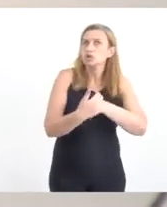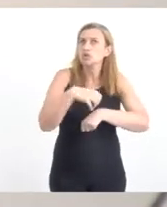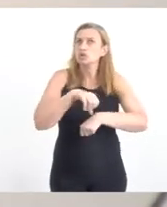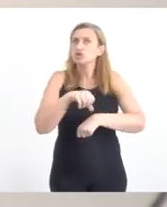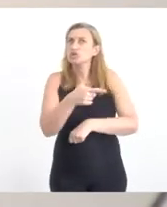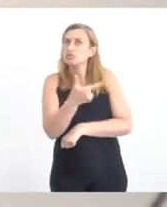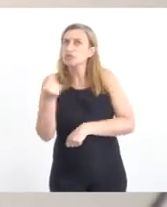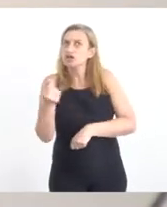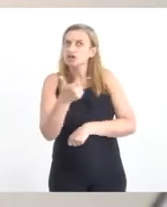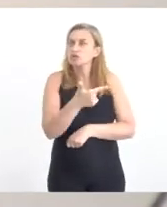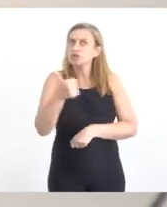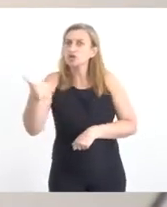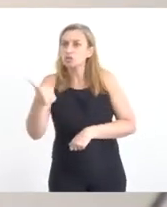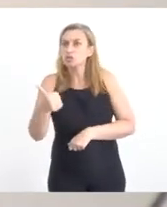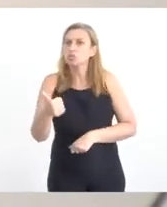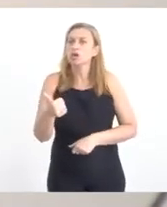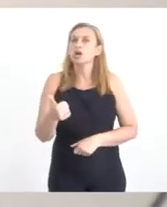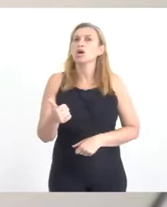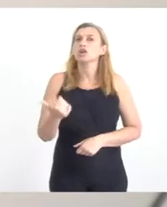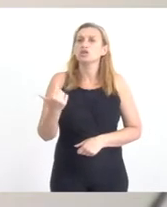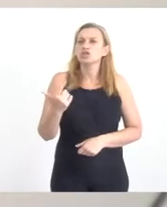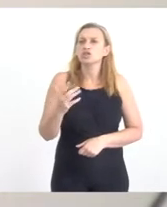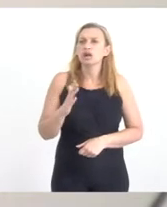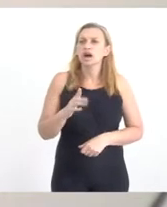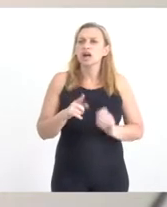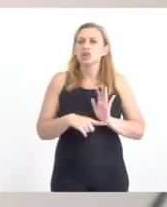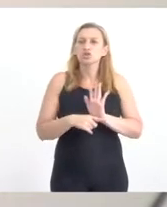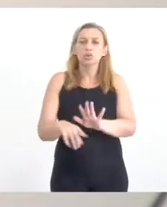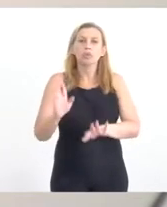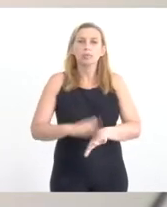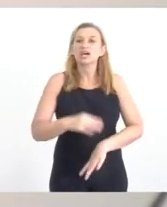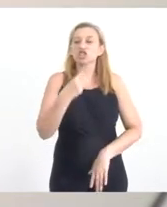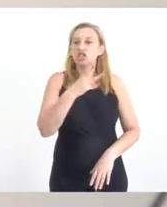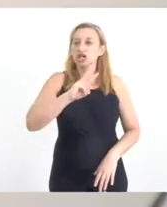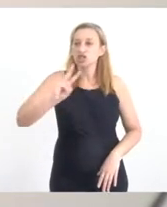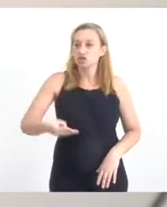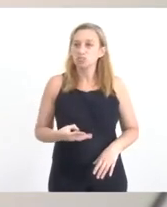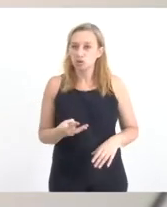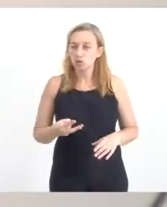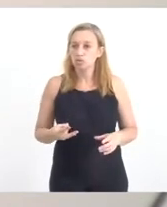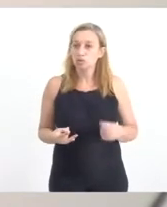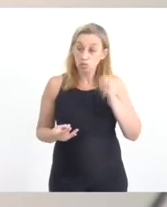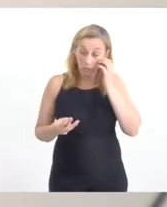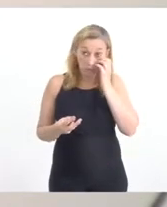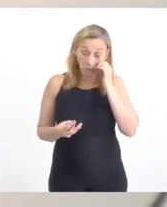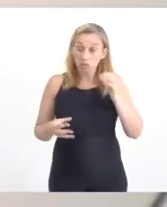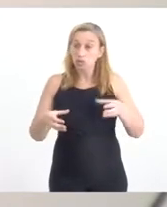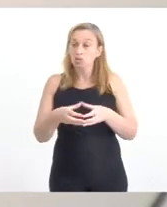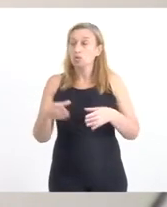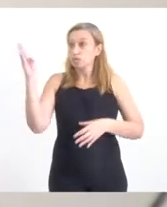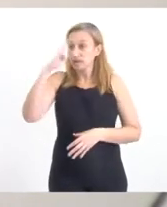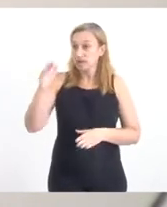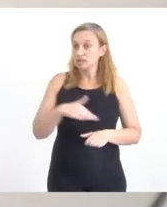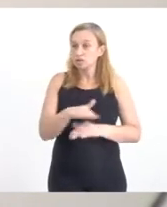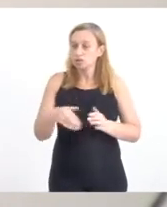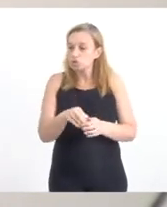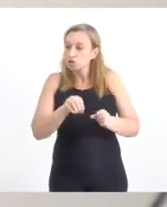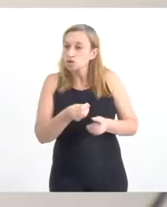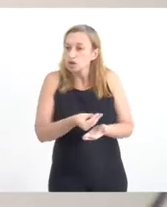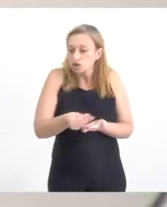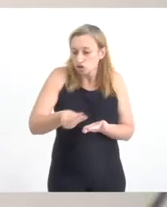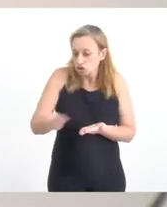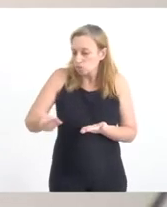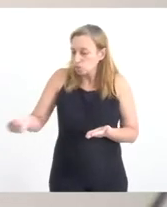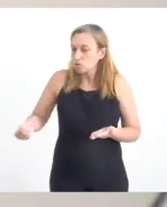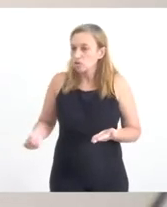de 2020/2021 a gente atendeu mais de 3 mil entidades no Brasil inteiro a gente distribui o equivalente a vinte